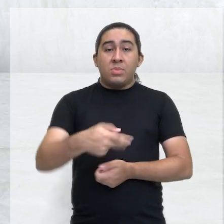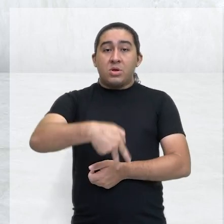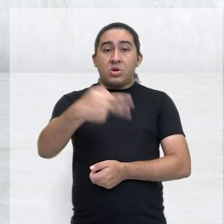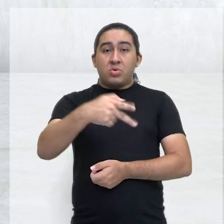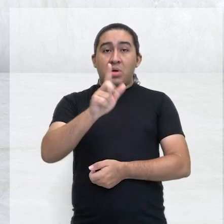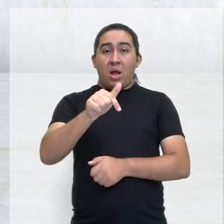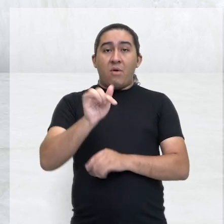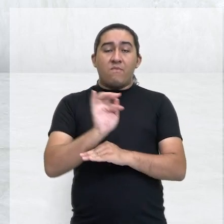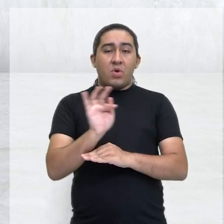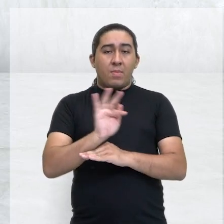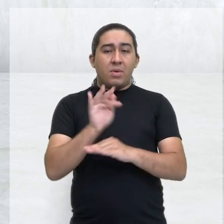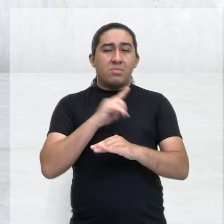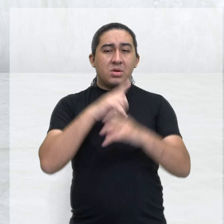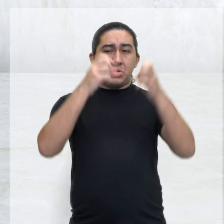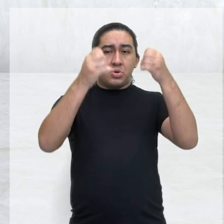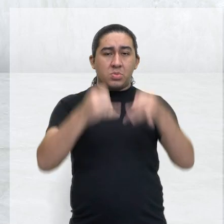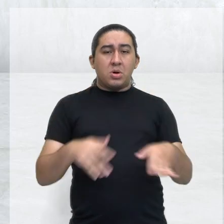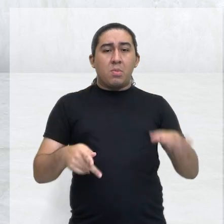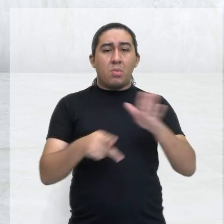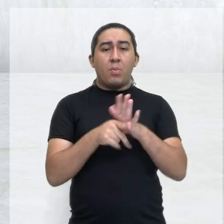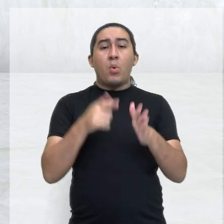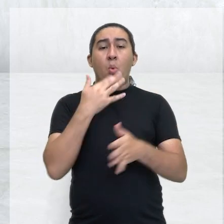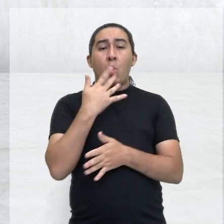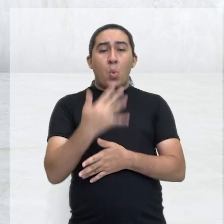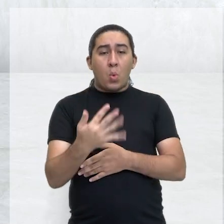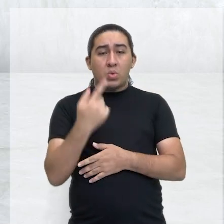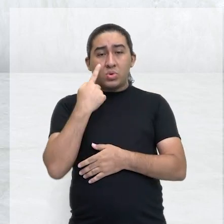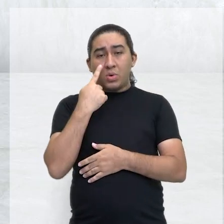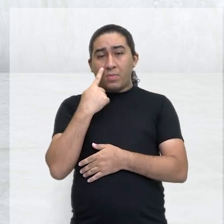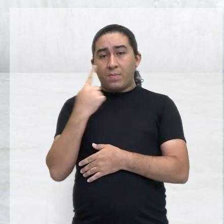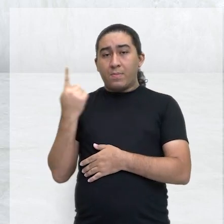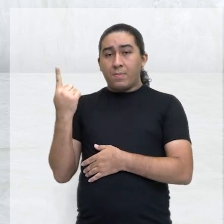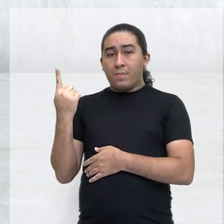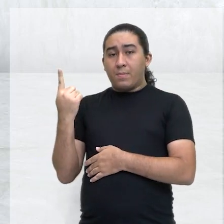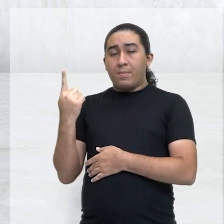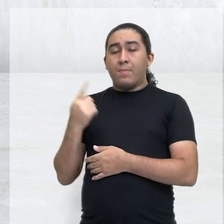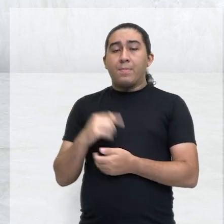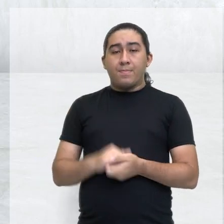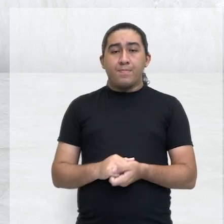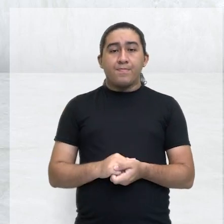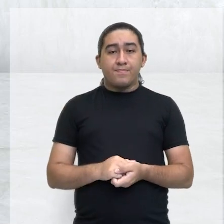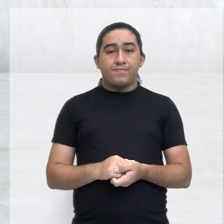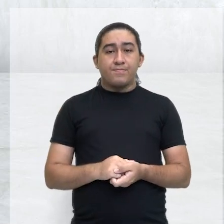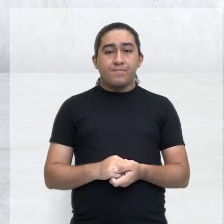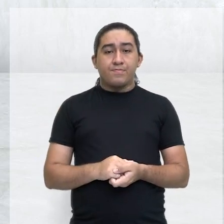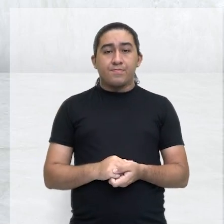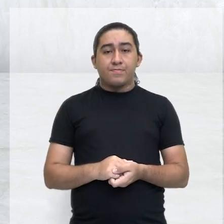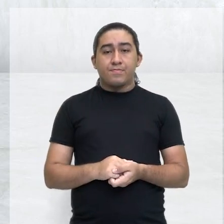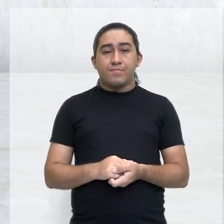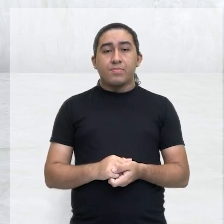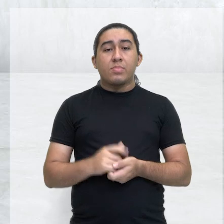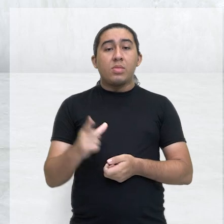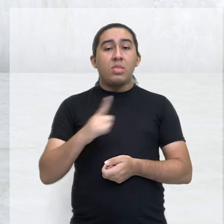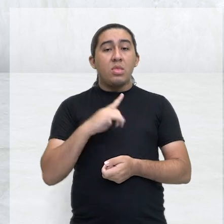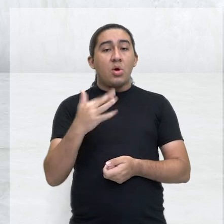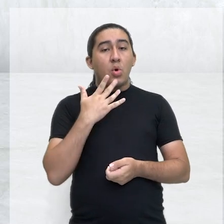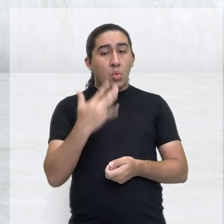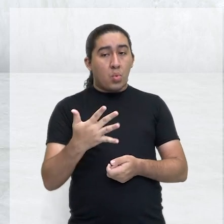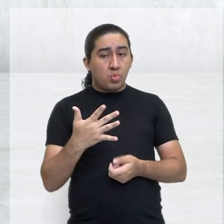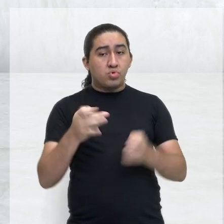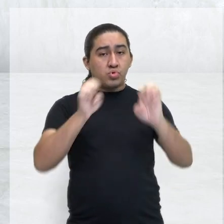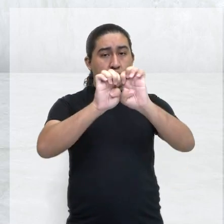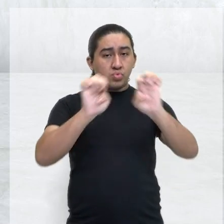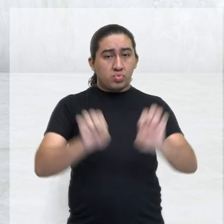aqui, o informal, que traz essa pegada de cores, tá? Mostrando aqui para vocês. Traz essa pegada de cor